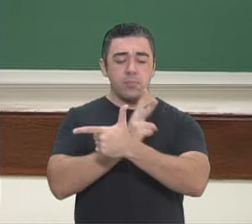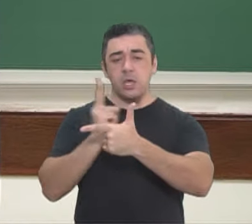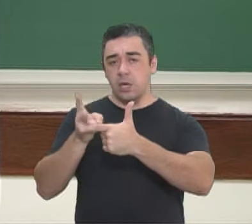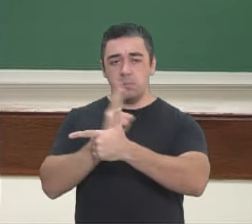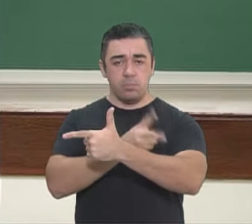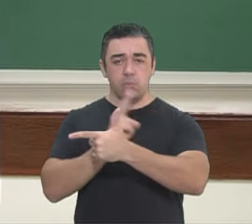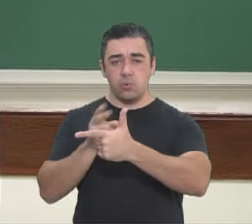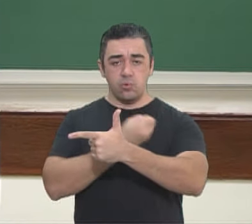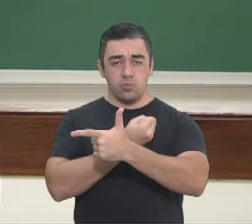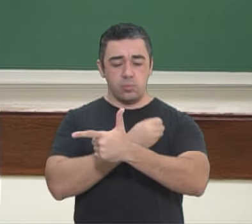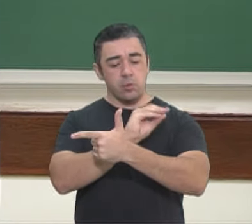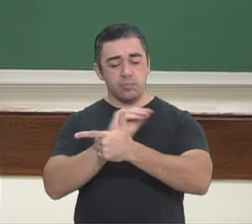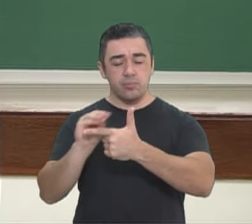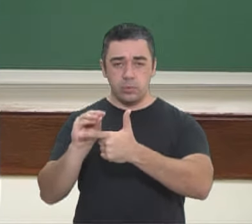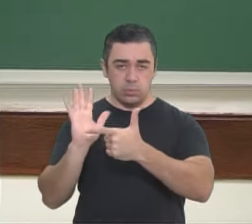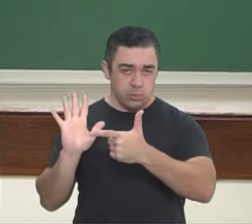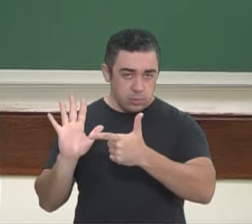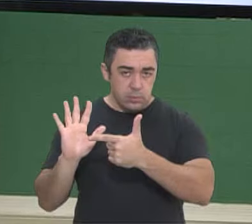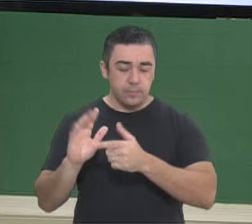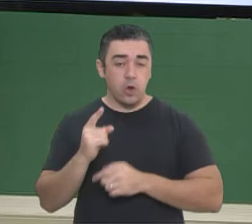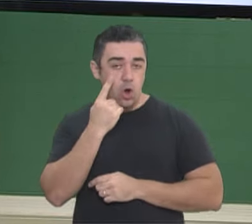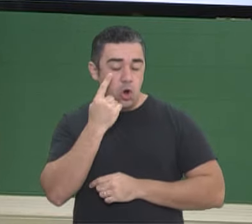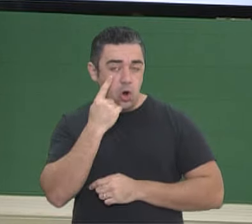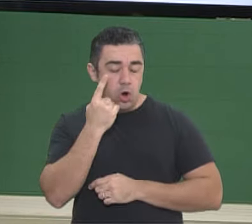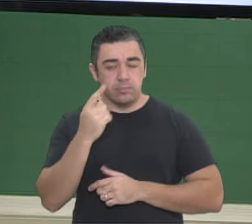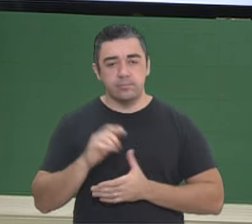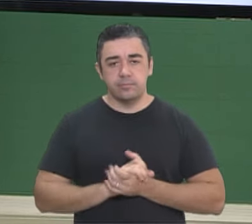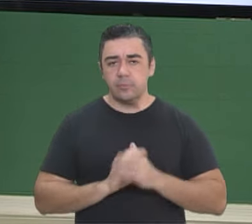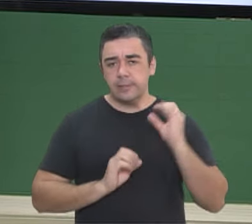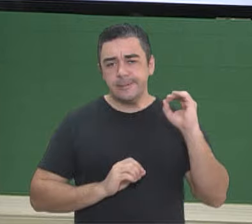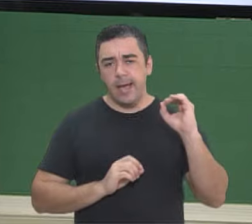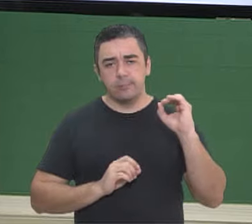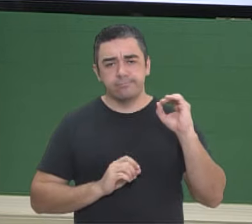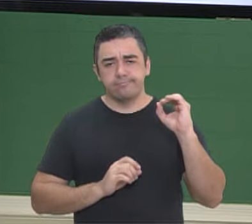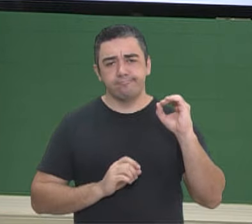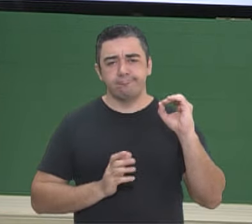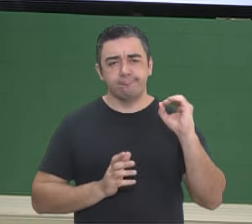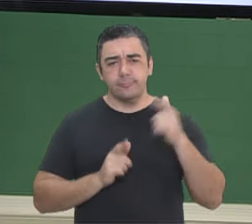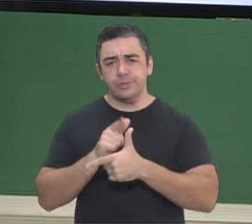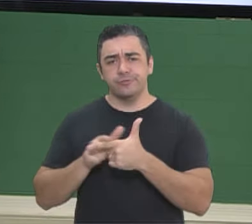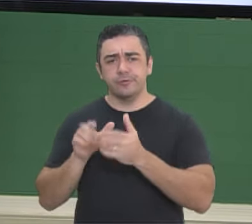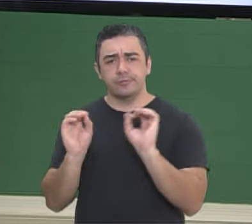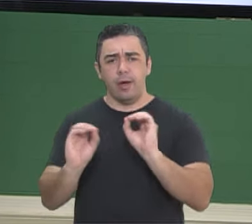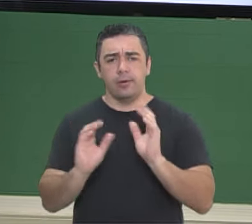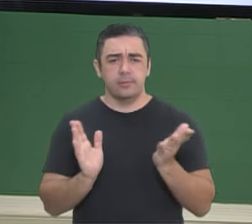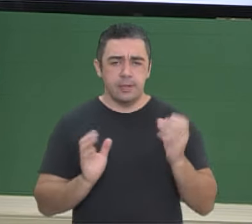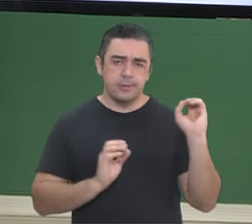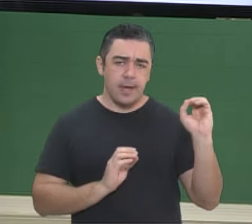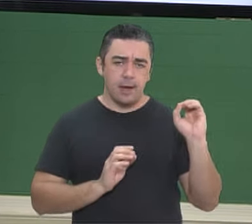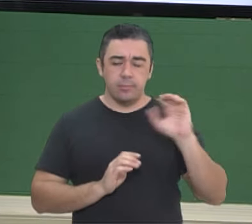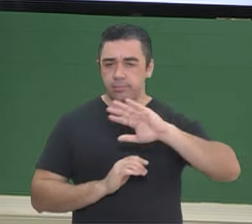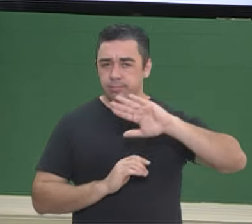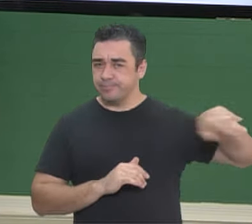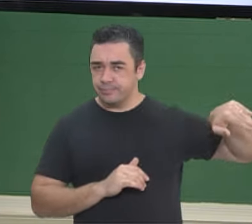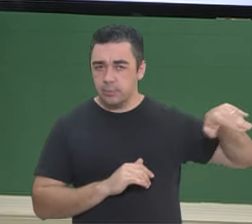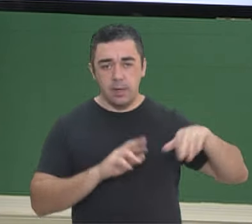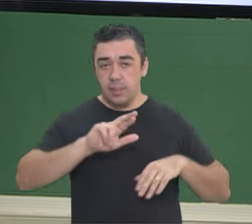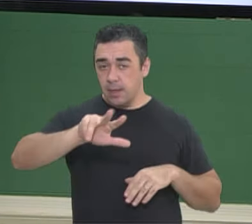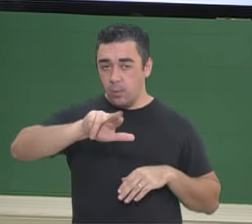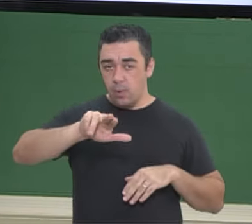né? Então é o seguinte, o 0 não dá para dividir por 1 e nem por ele mesmo, vai dar 0. Então, o 0 não é um número